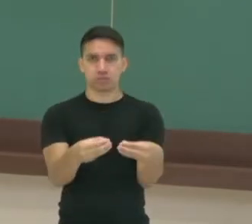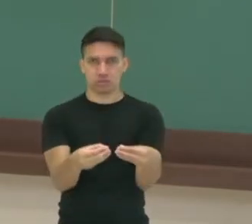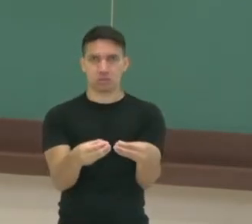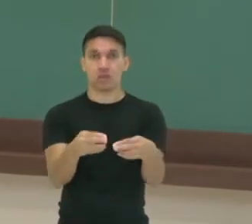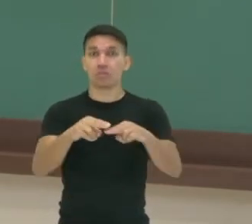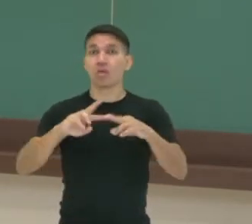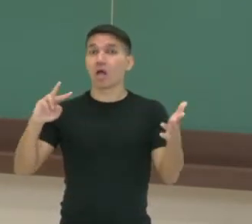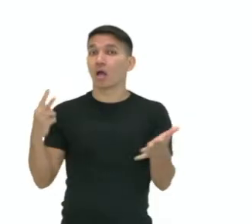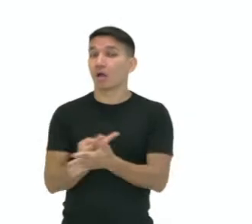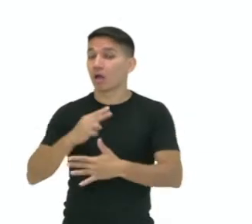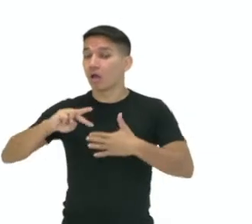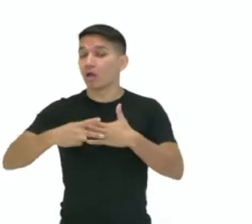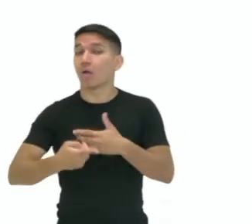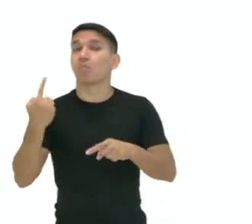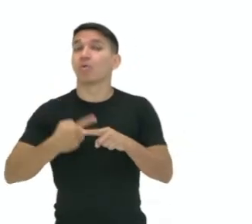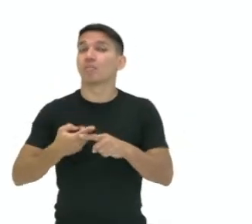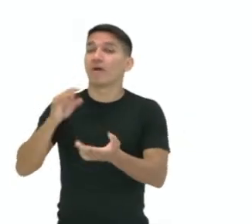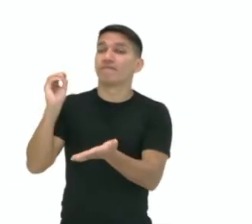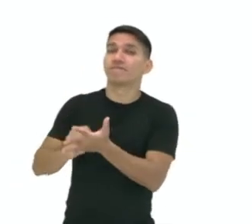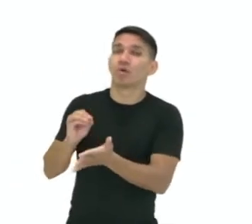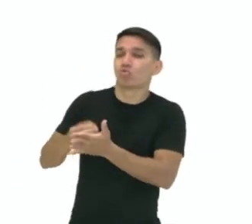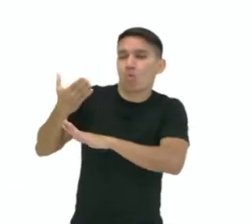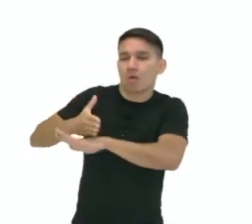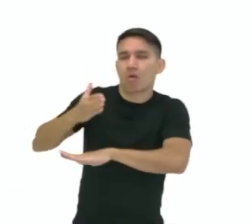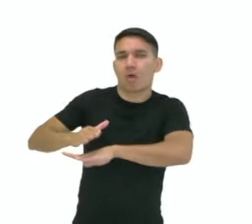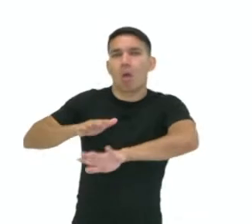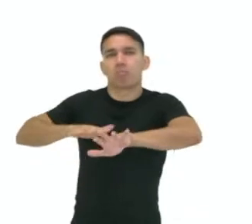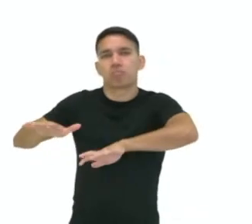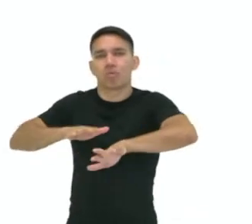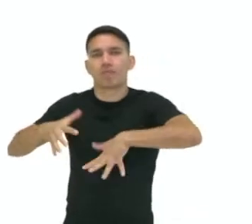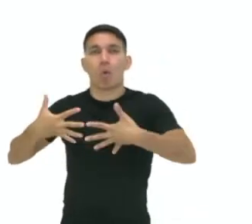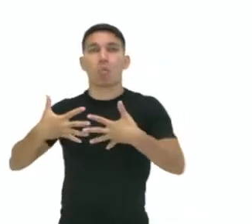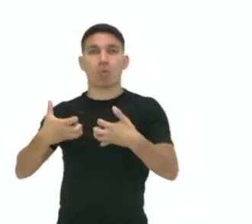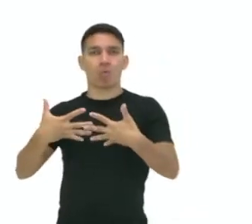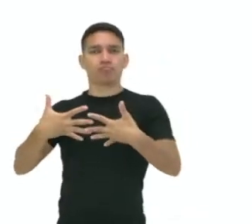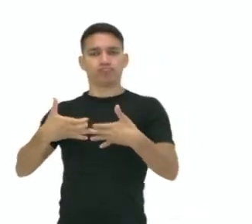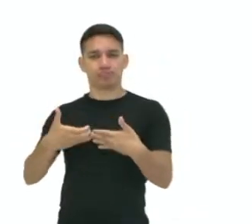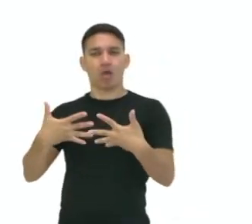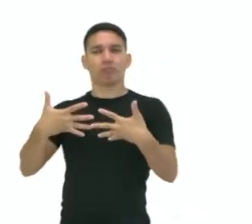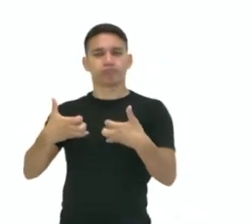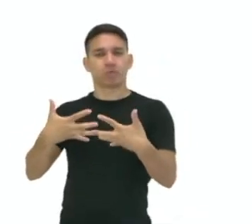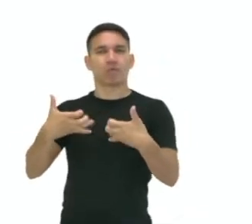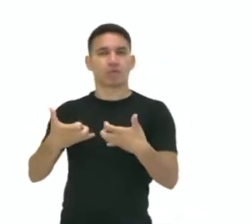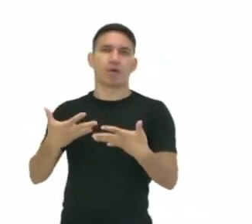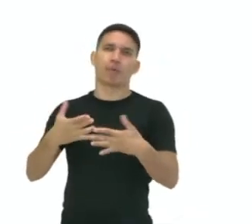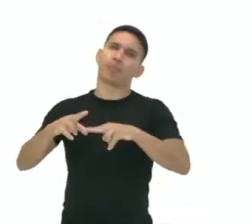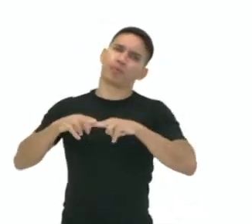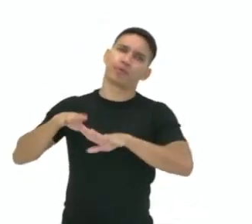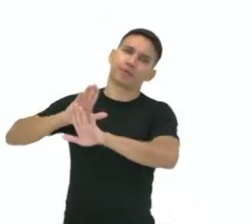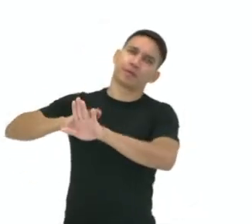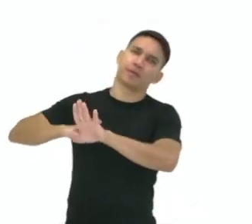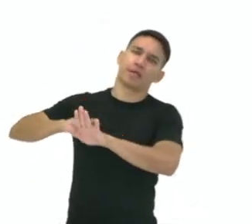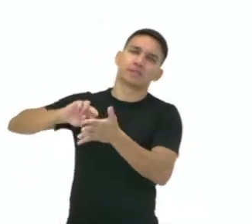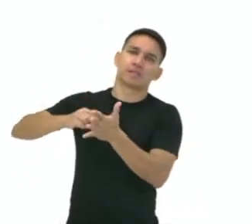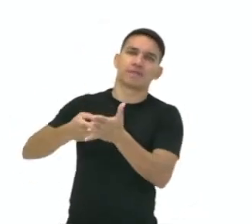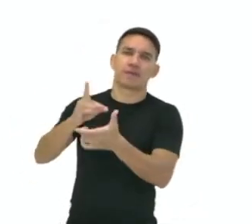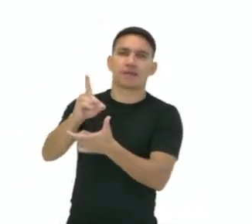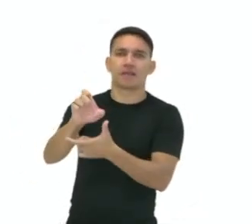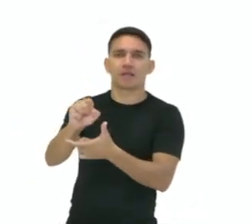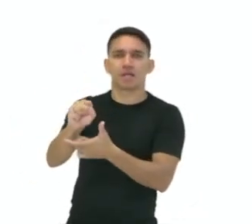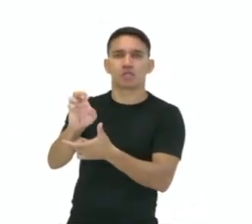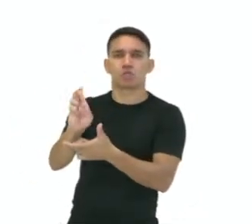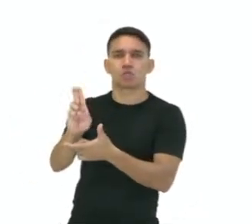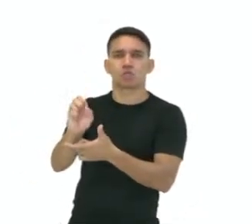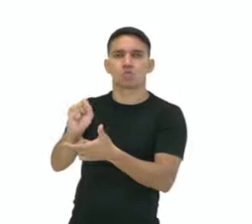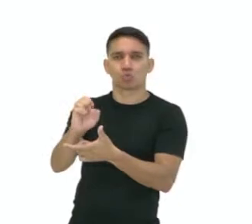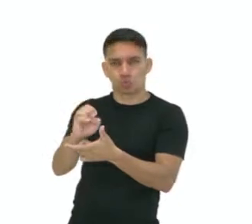da falta de atividade do músculo, como o próprio nome sugere, desuso. Nós não usamos